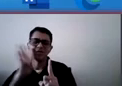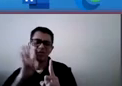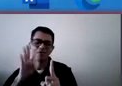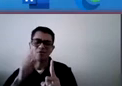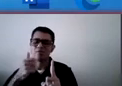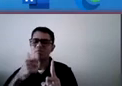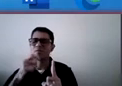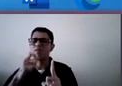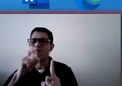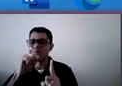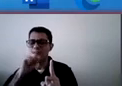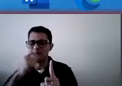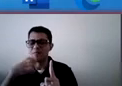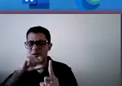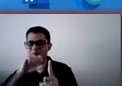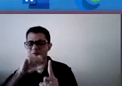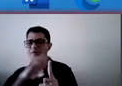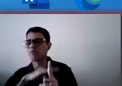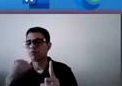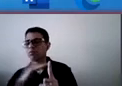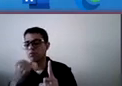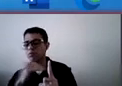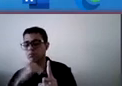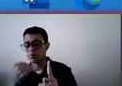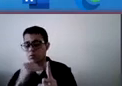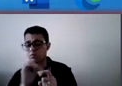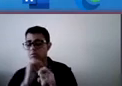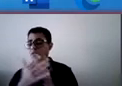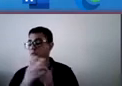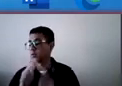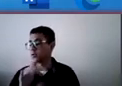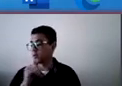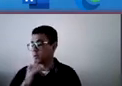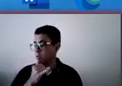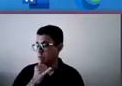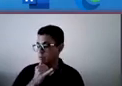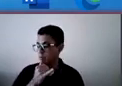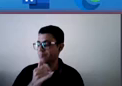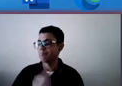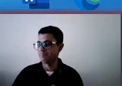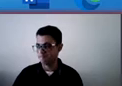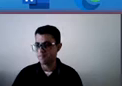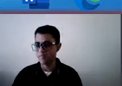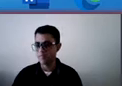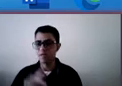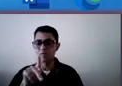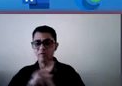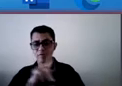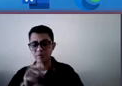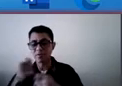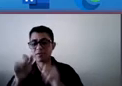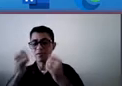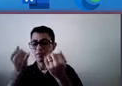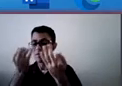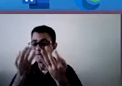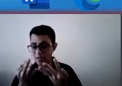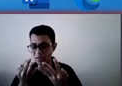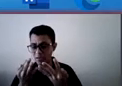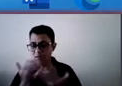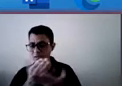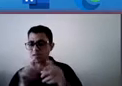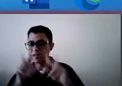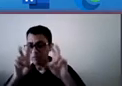faleceu de Covid, meu irmão faleceu de Covid, minha avó faleceu de Covid, alguém próximo dele deve ter falecido de Covid. E a questão também Covid é algo que a gente